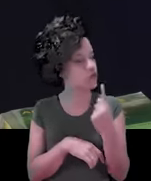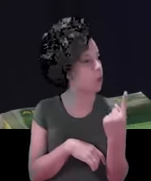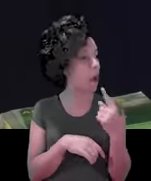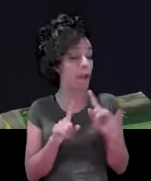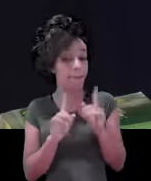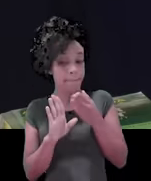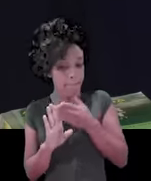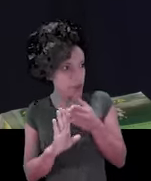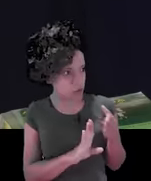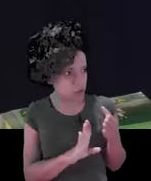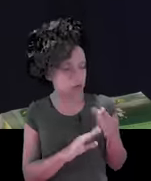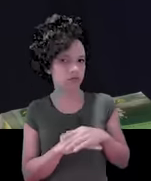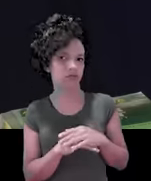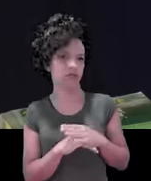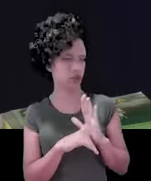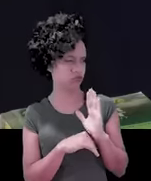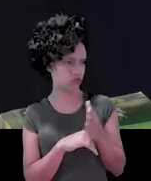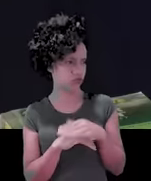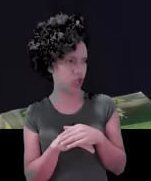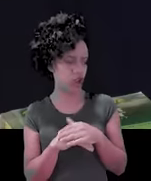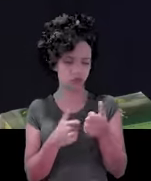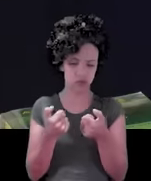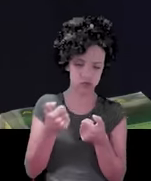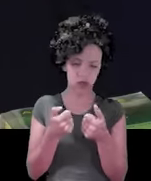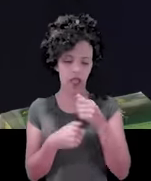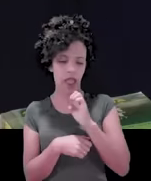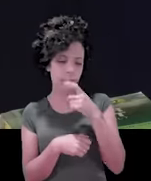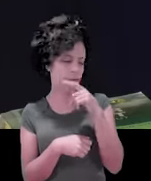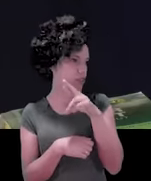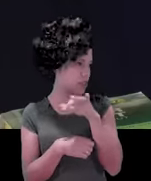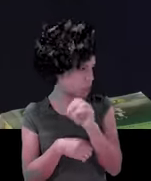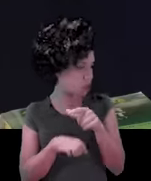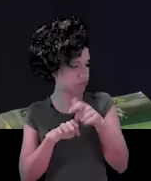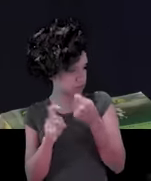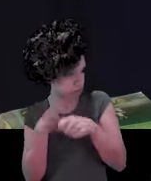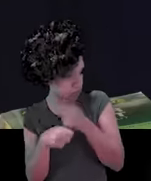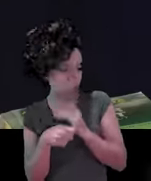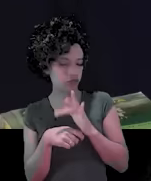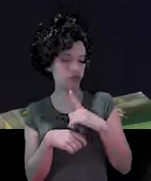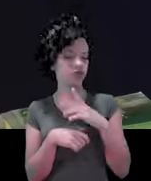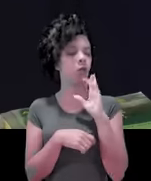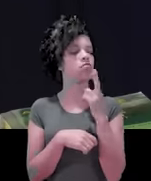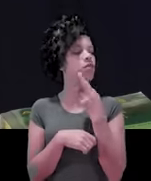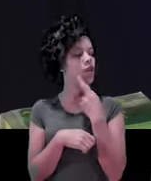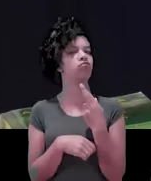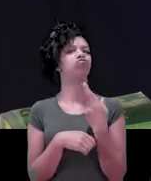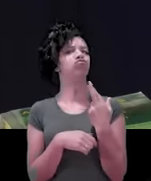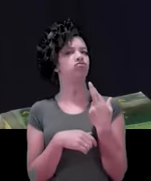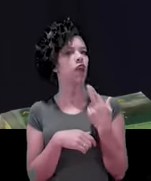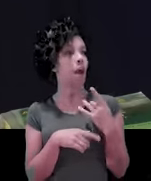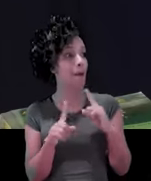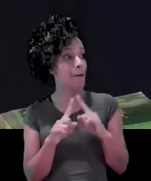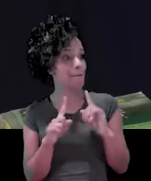naquele momento em se eu já tava com o empreendedor eu tinham eu tinha um restaurante tudo mais e foi super